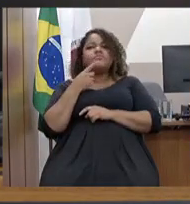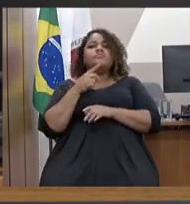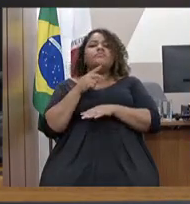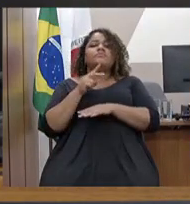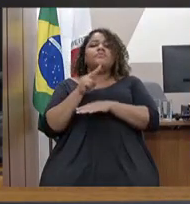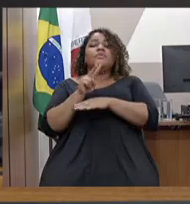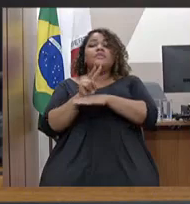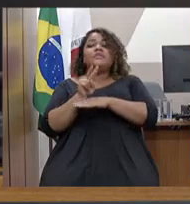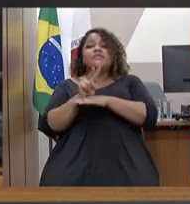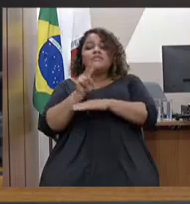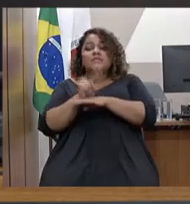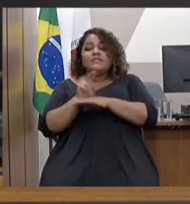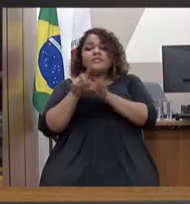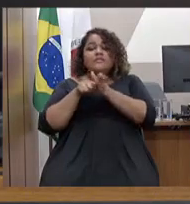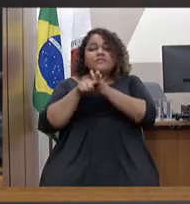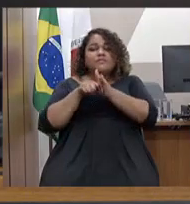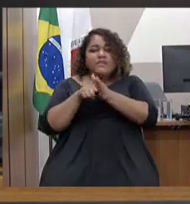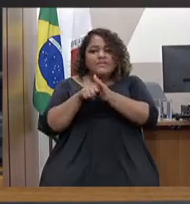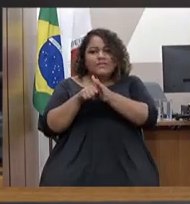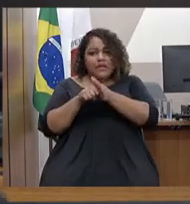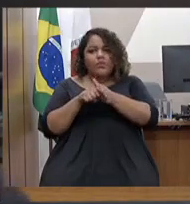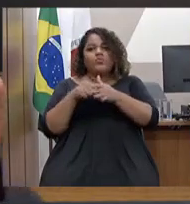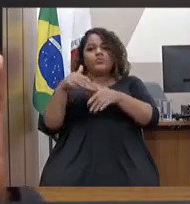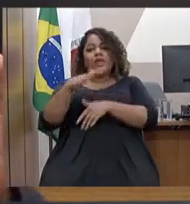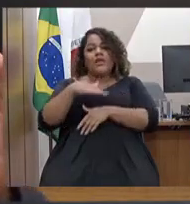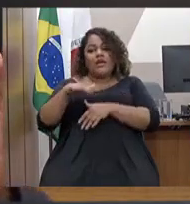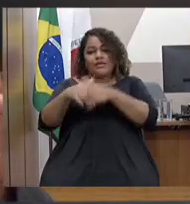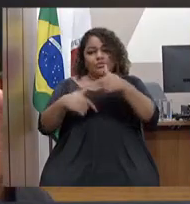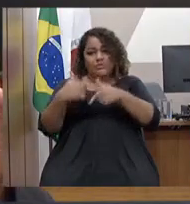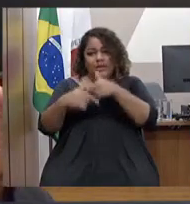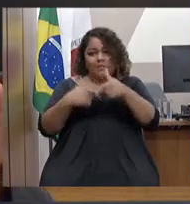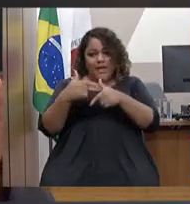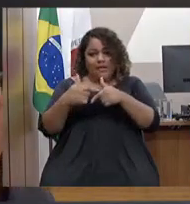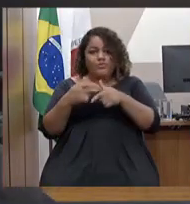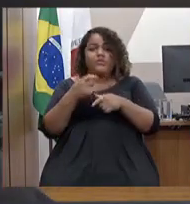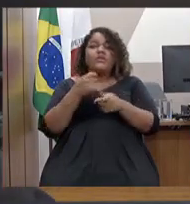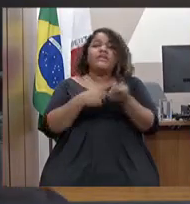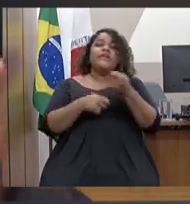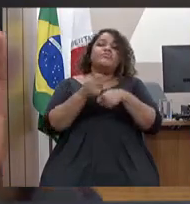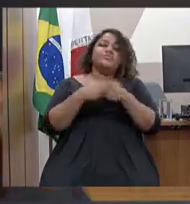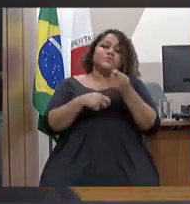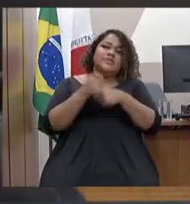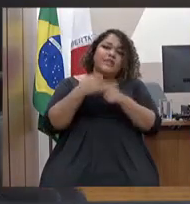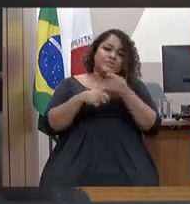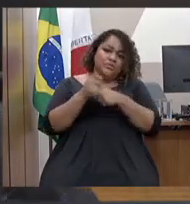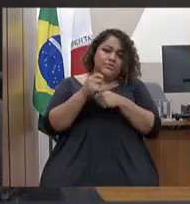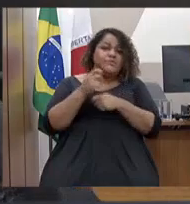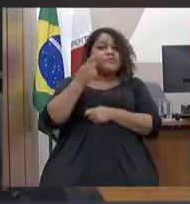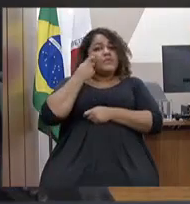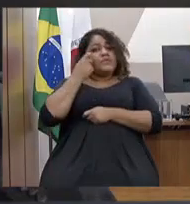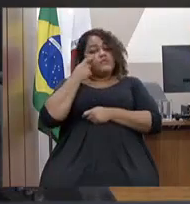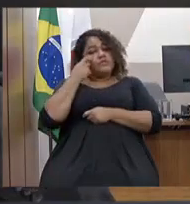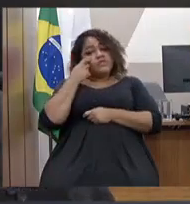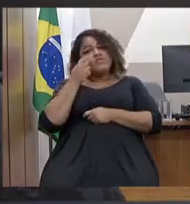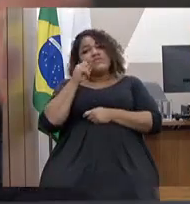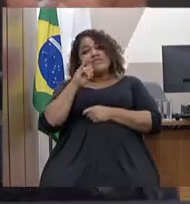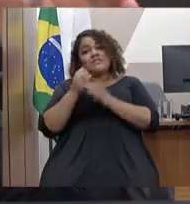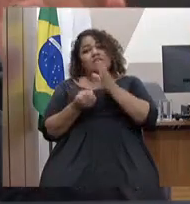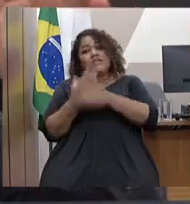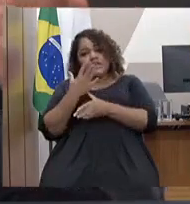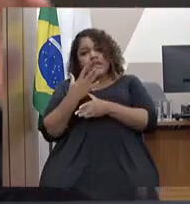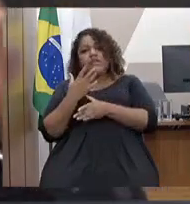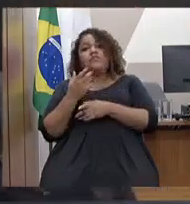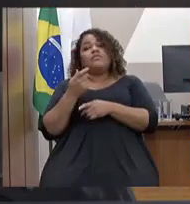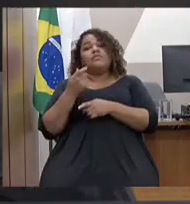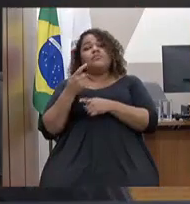a área administrativa então estudando concurso porque nós temos carência em todo o ministério trabalho não